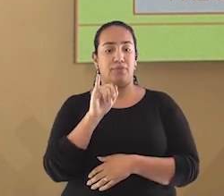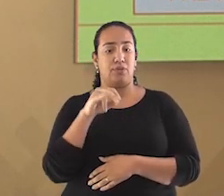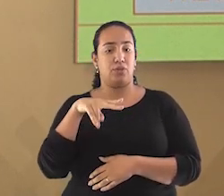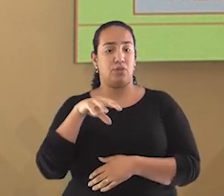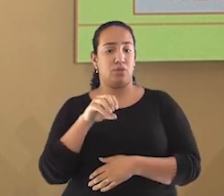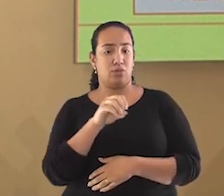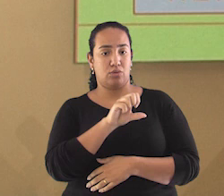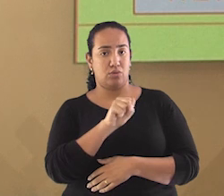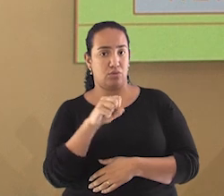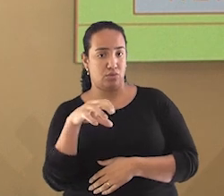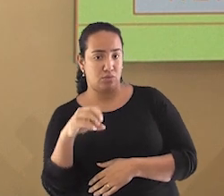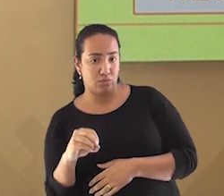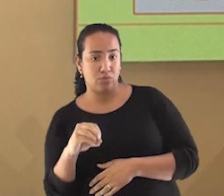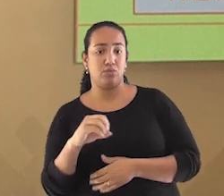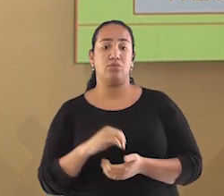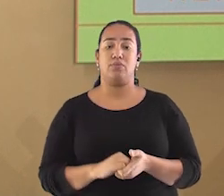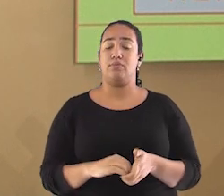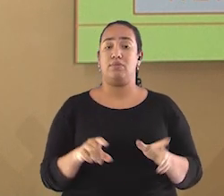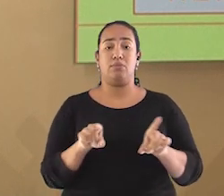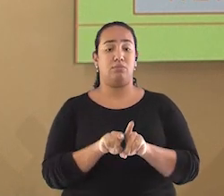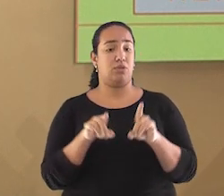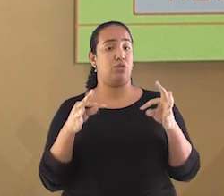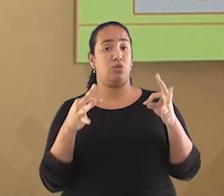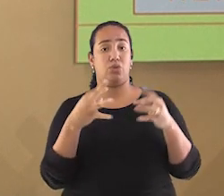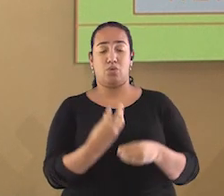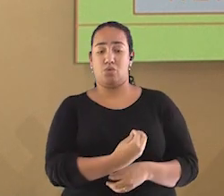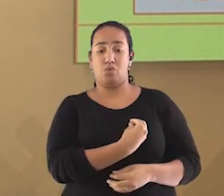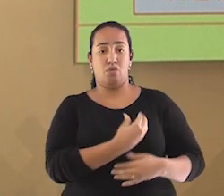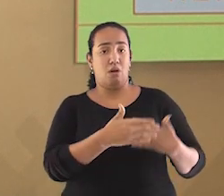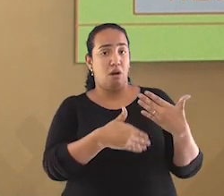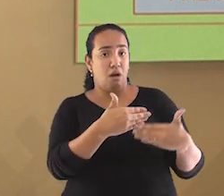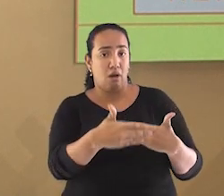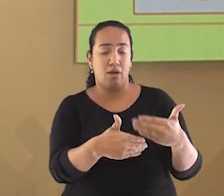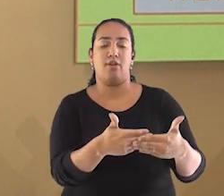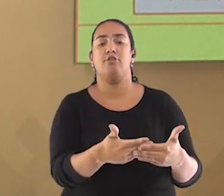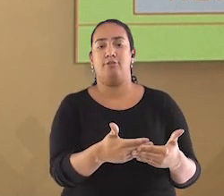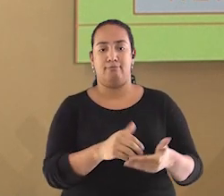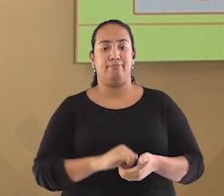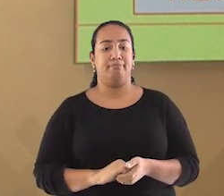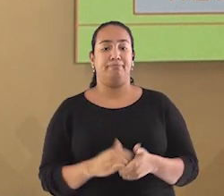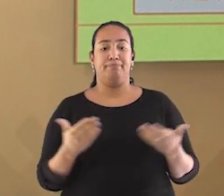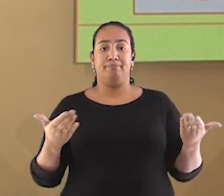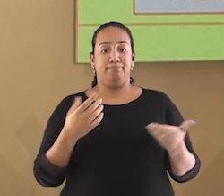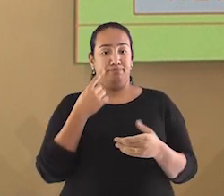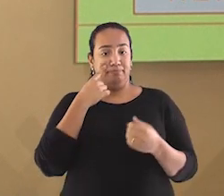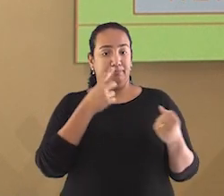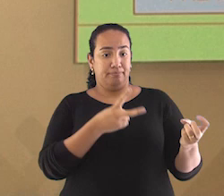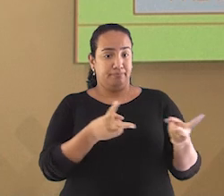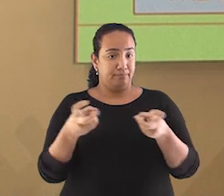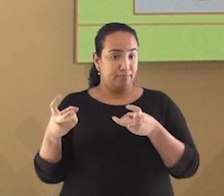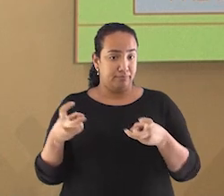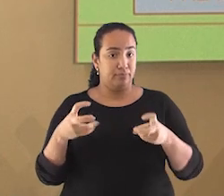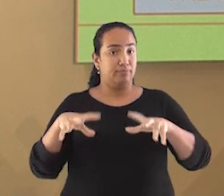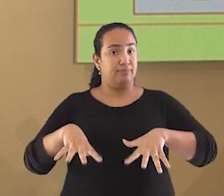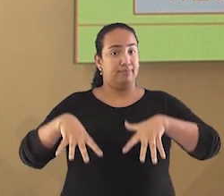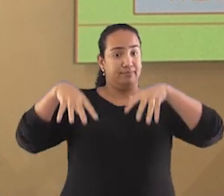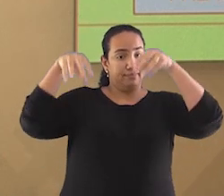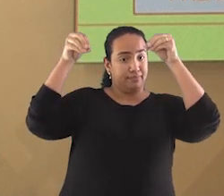desses palácios toda a vida na cidade de Creta era desenvolvida. Aqui podemos observar detalhe